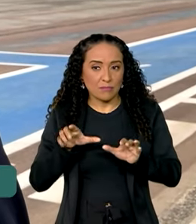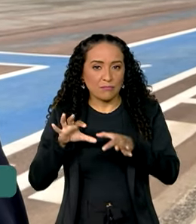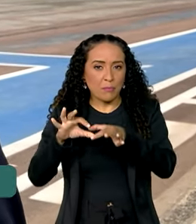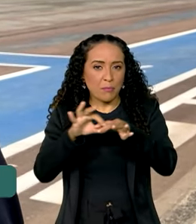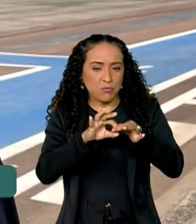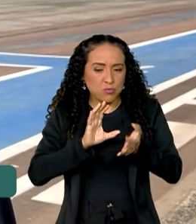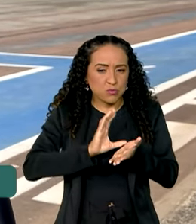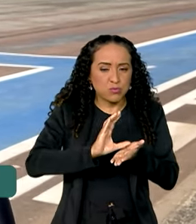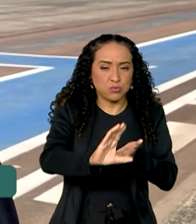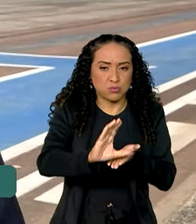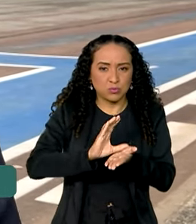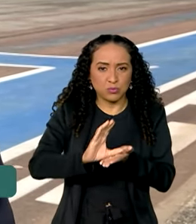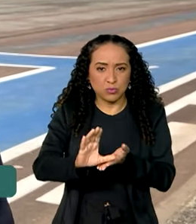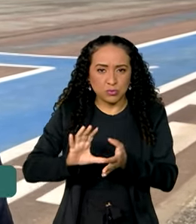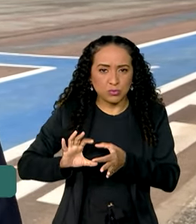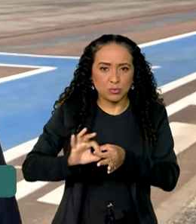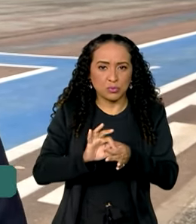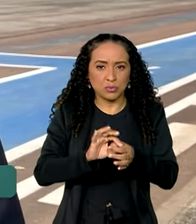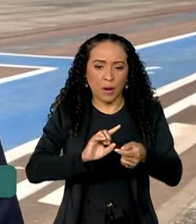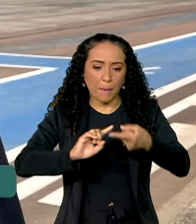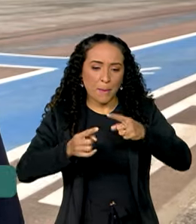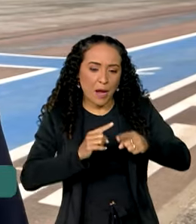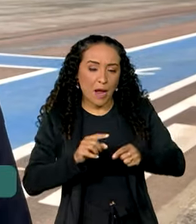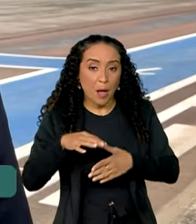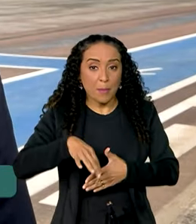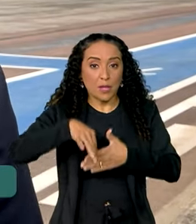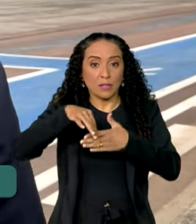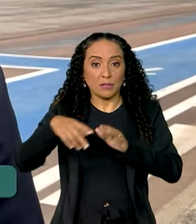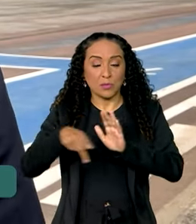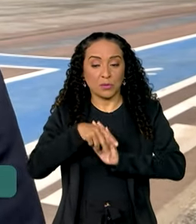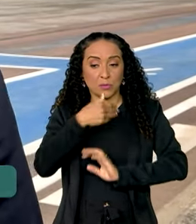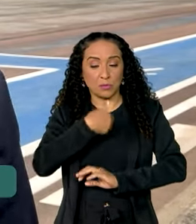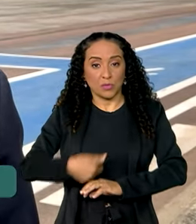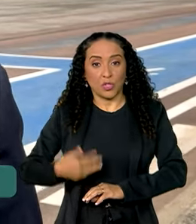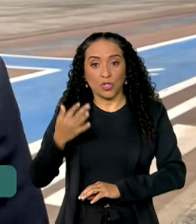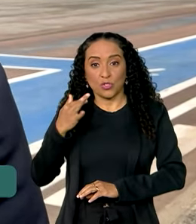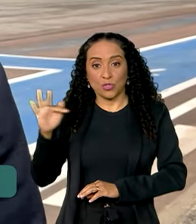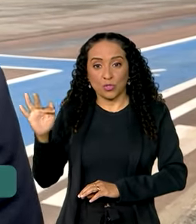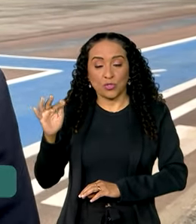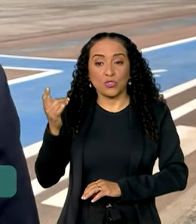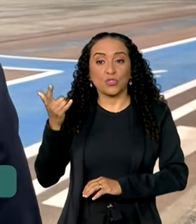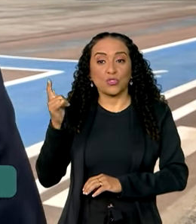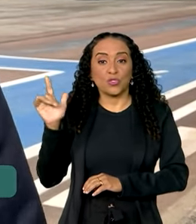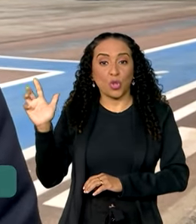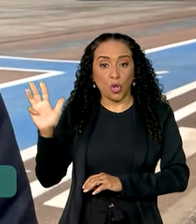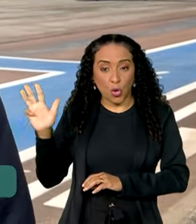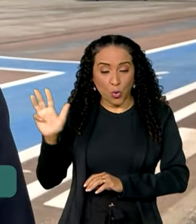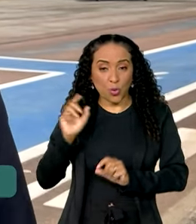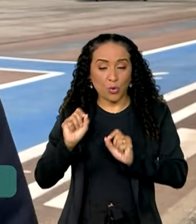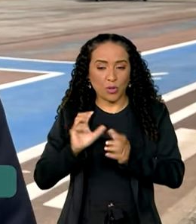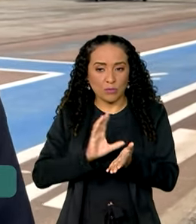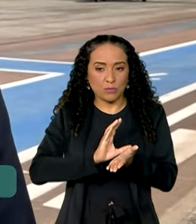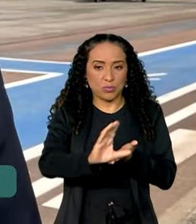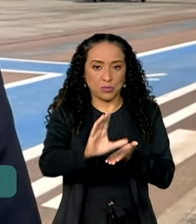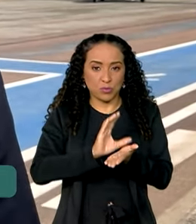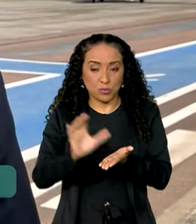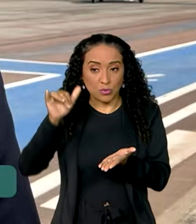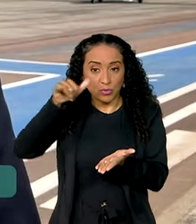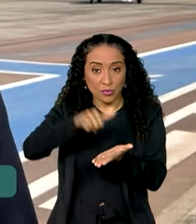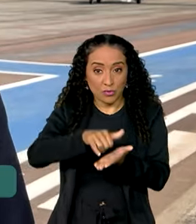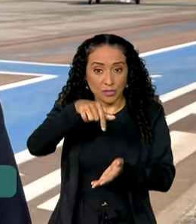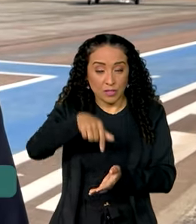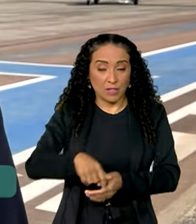de investimentos dialoga com a prioridade do presidente Lula que é cada vez mais investir nos aeroportos aqui do